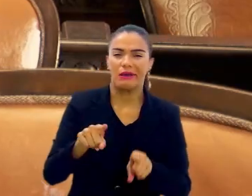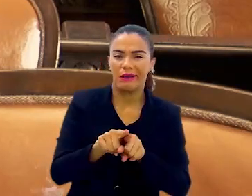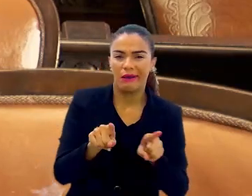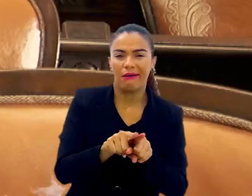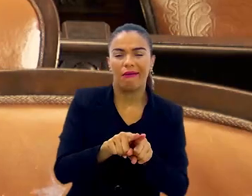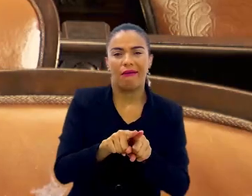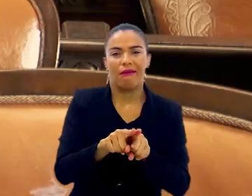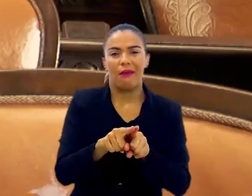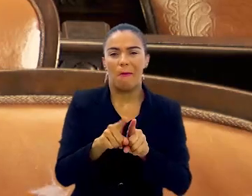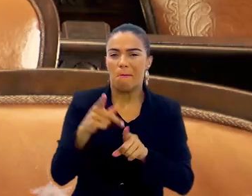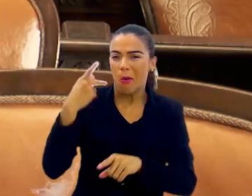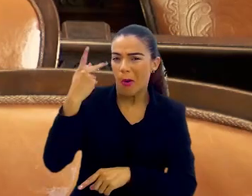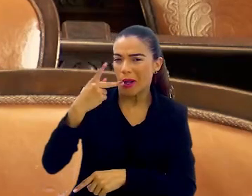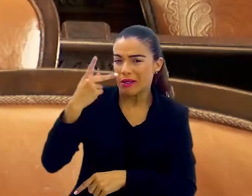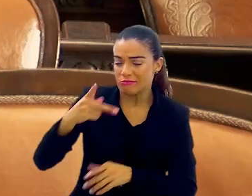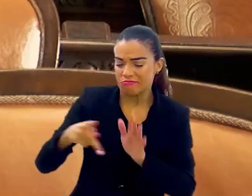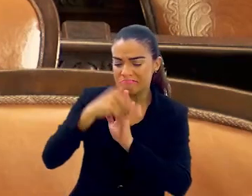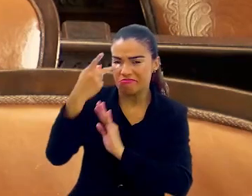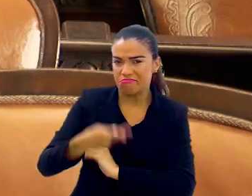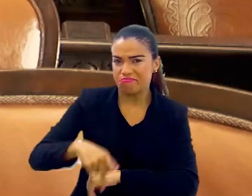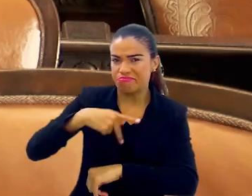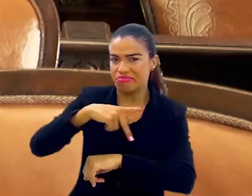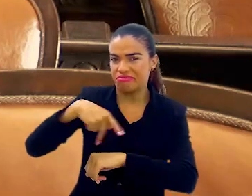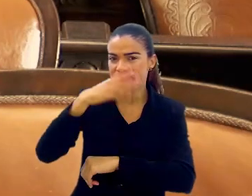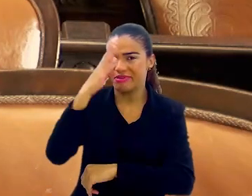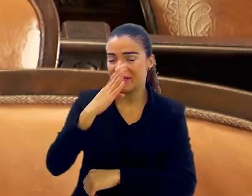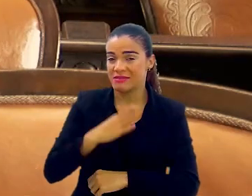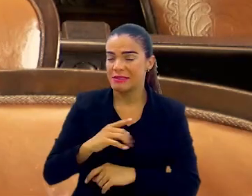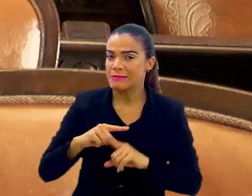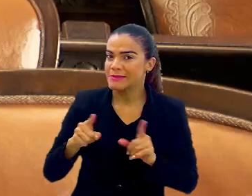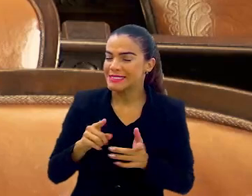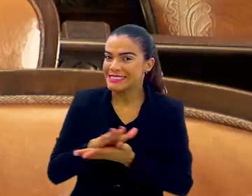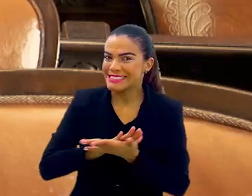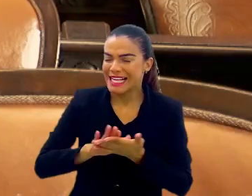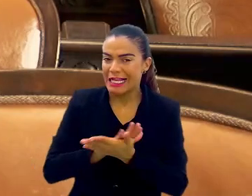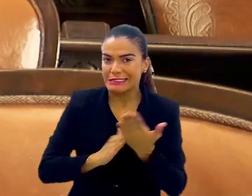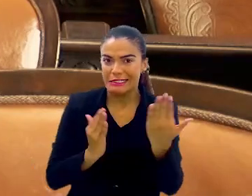processo político no país, mas